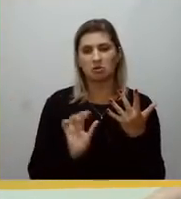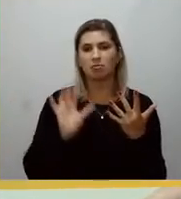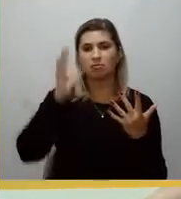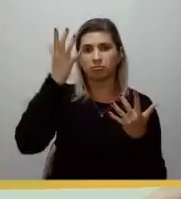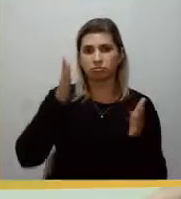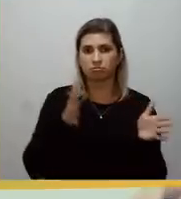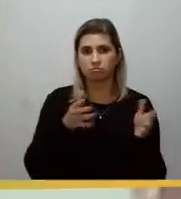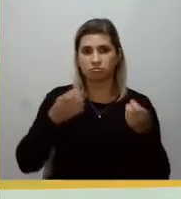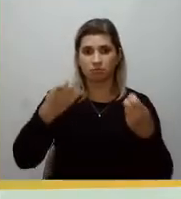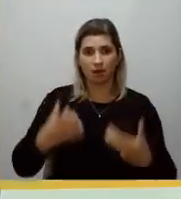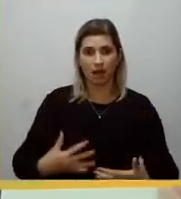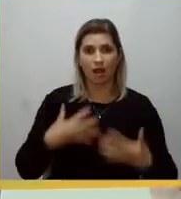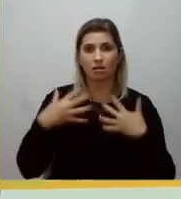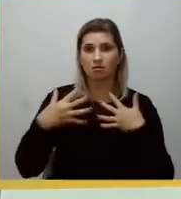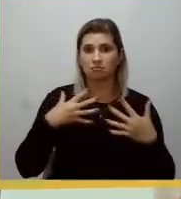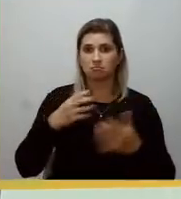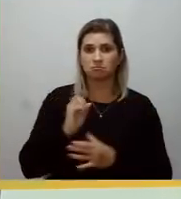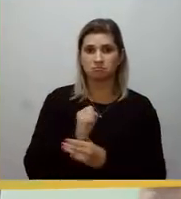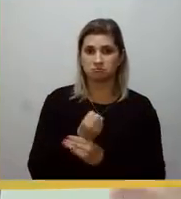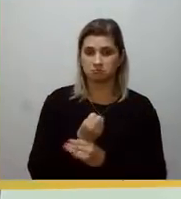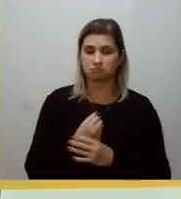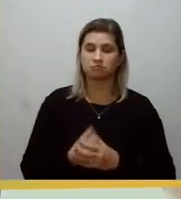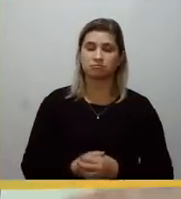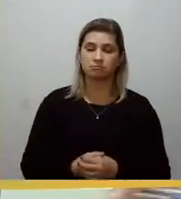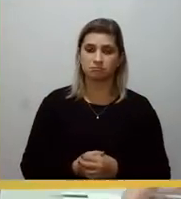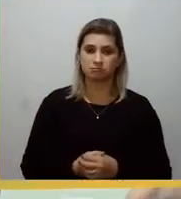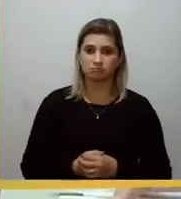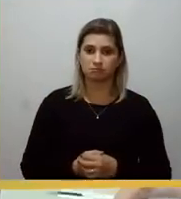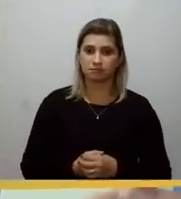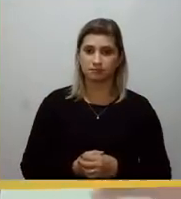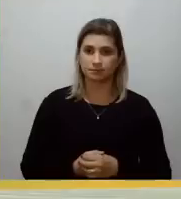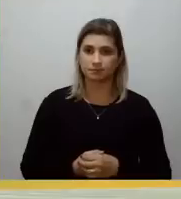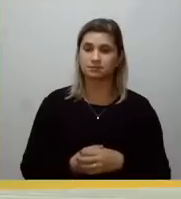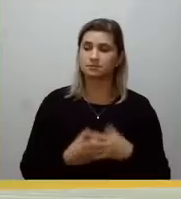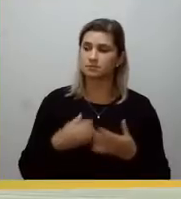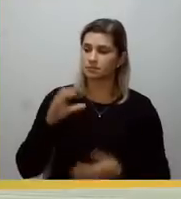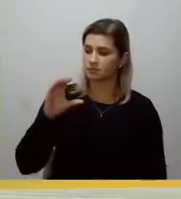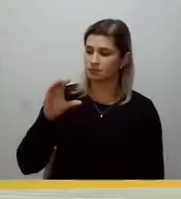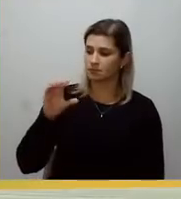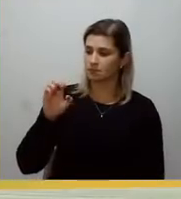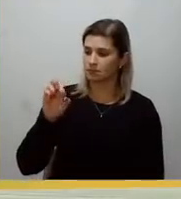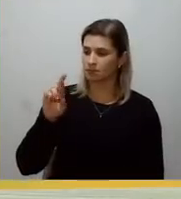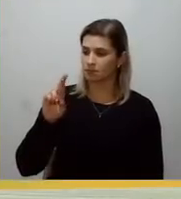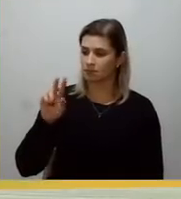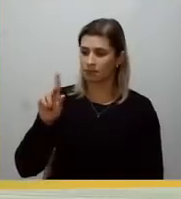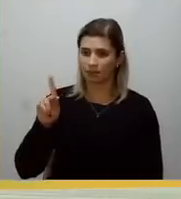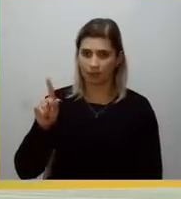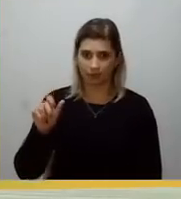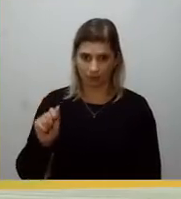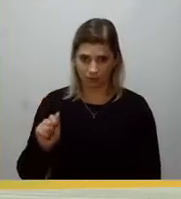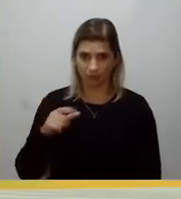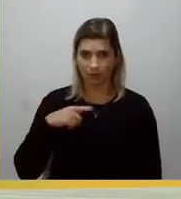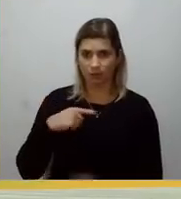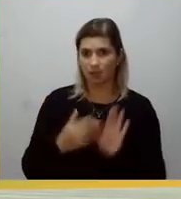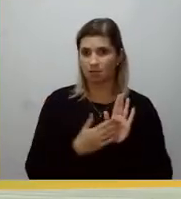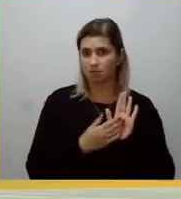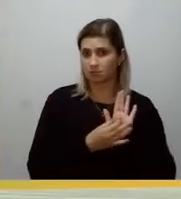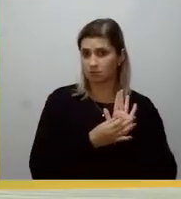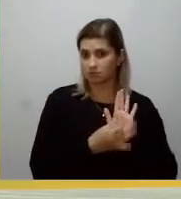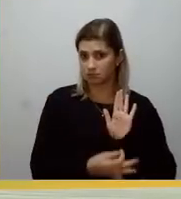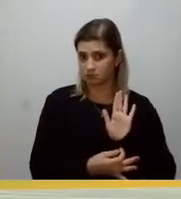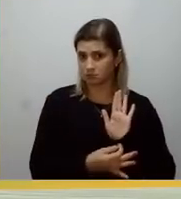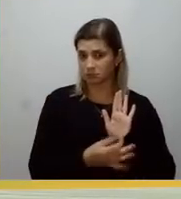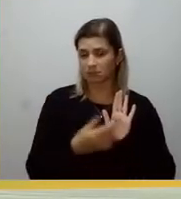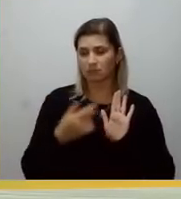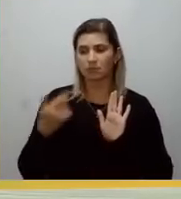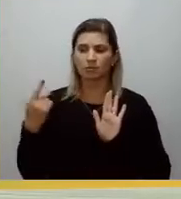clara, transparente e segura. Tá, mas eu não entendi. O SERPA ele dava alguns pareceres, e os pareceres firmes eram dados para a procuradoria? Não estou conseguindo compreender